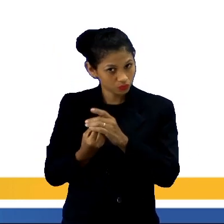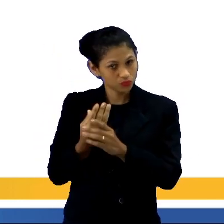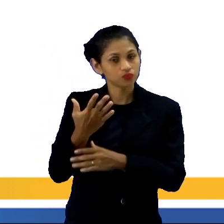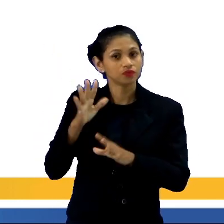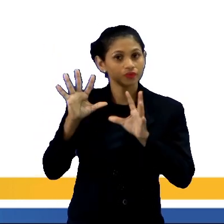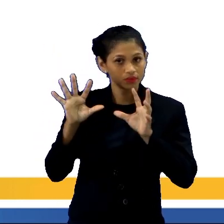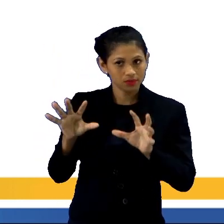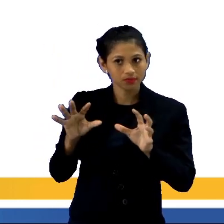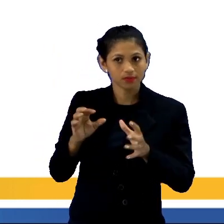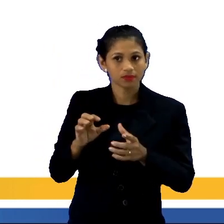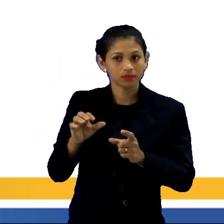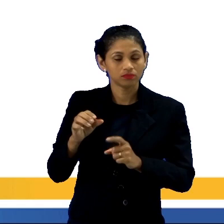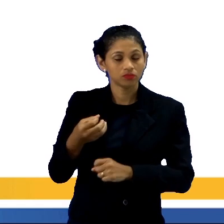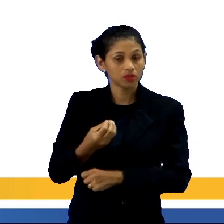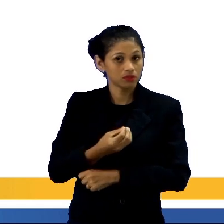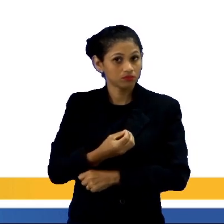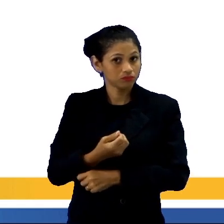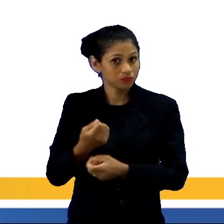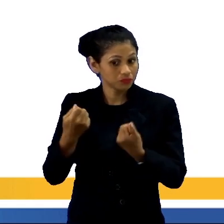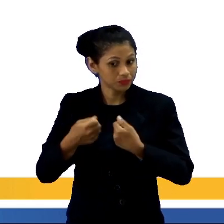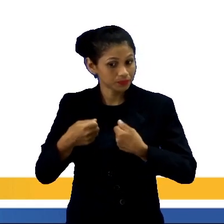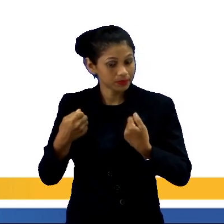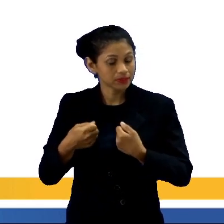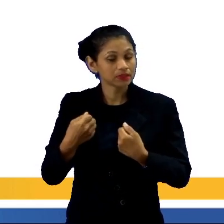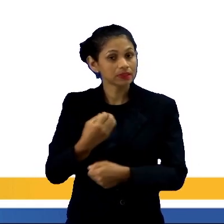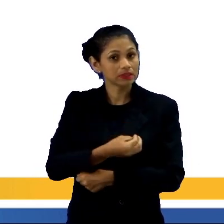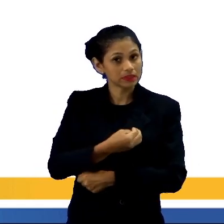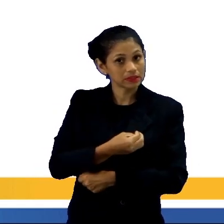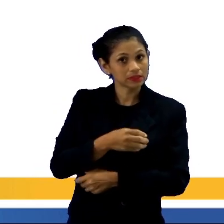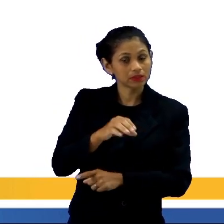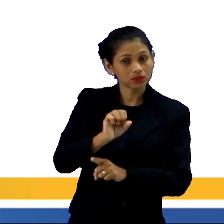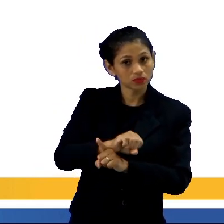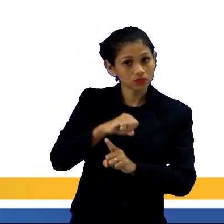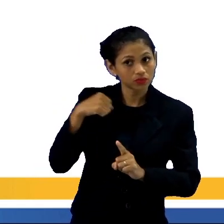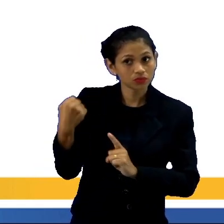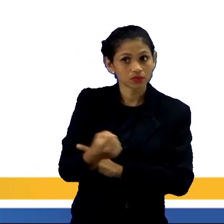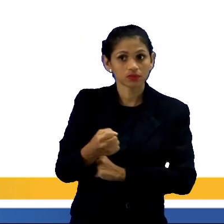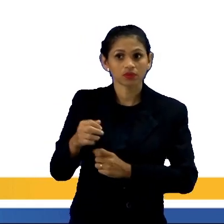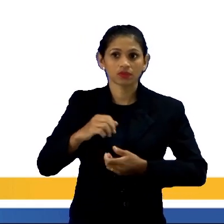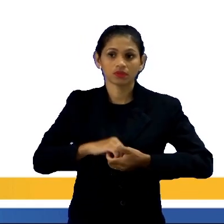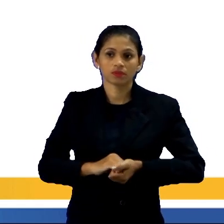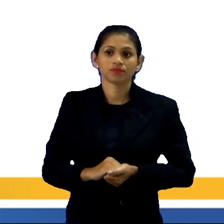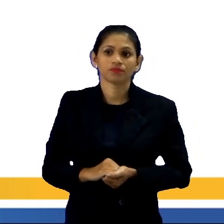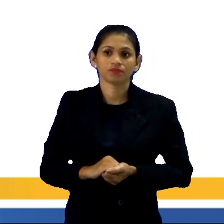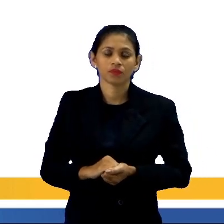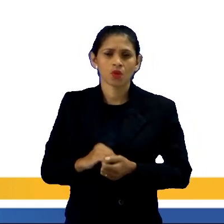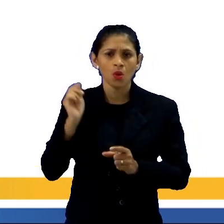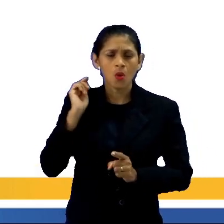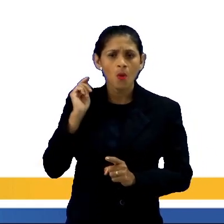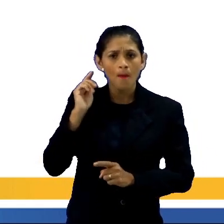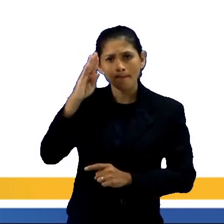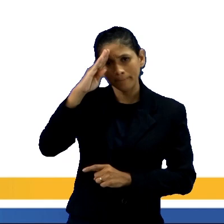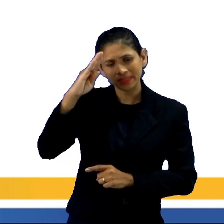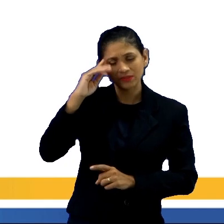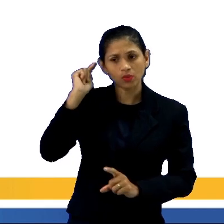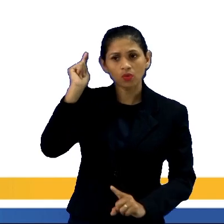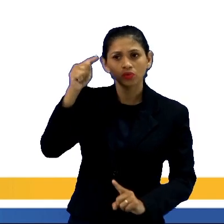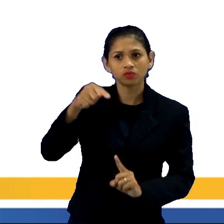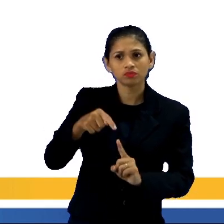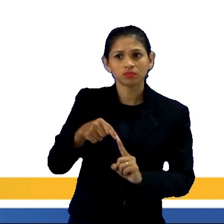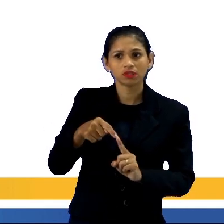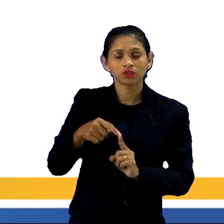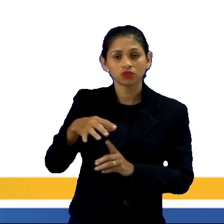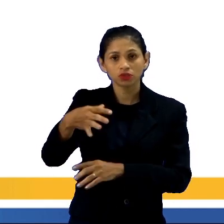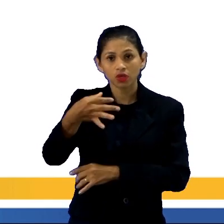interesse social. Olha só outro ponto. O principal objetivo é a defesa de um ponto de vista, visando